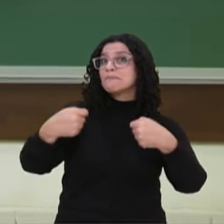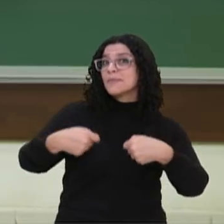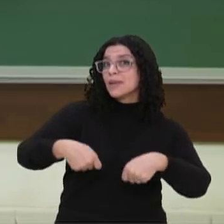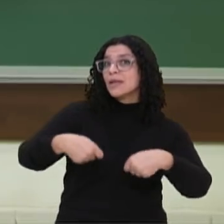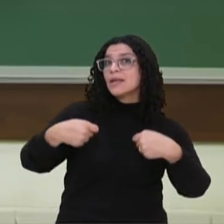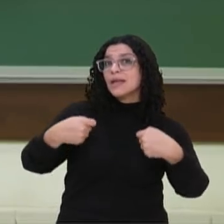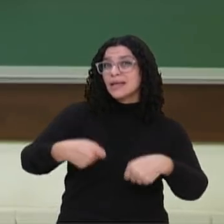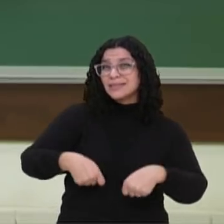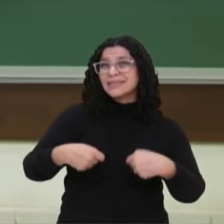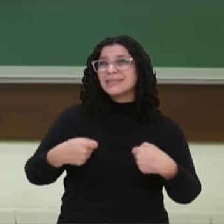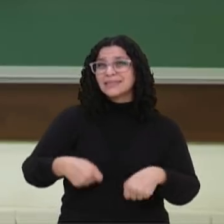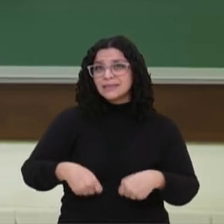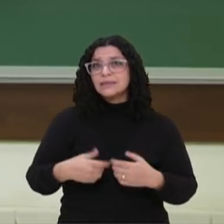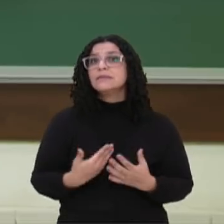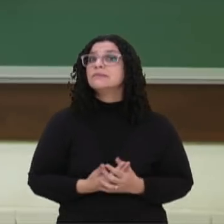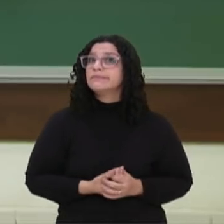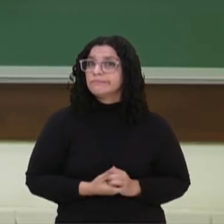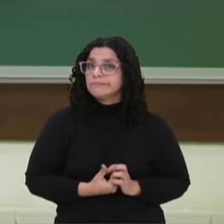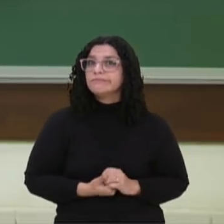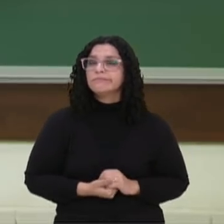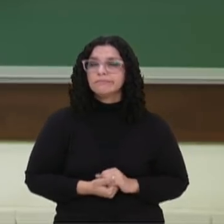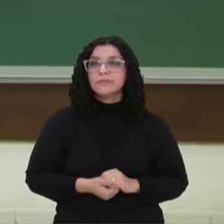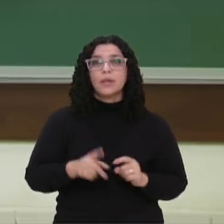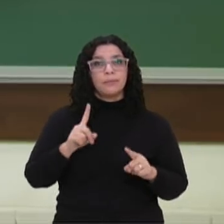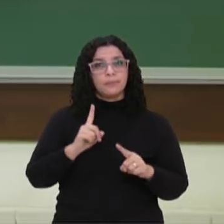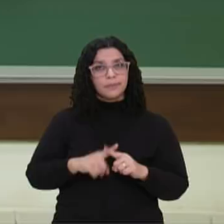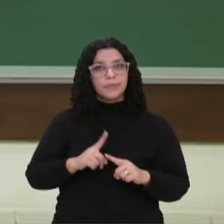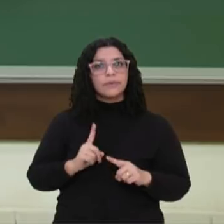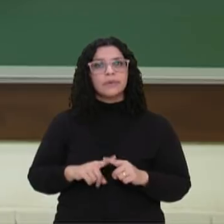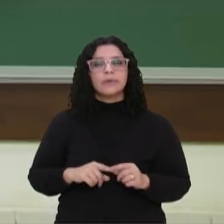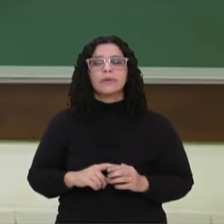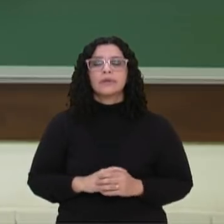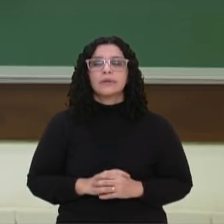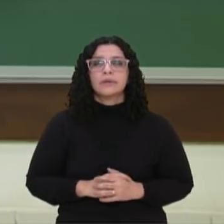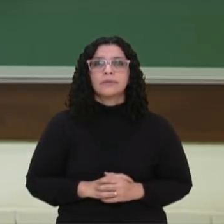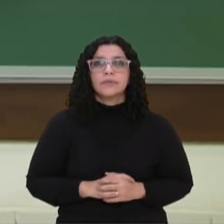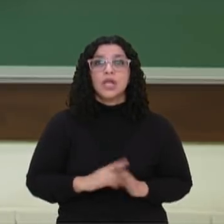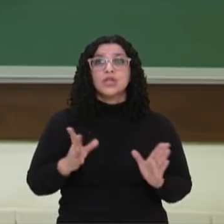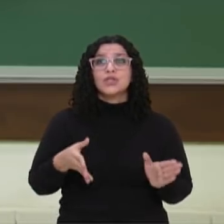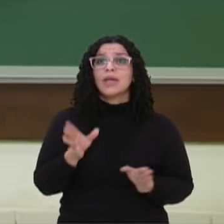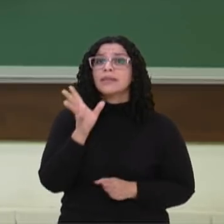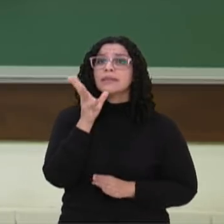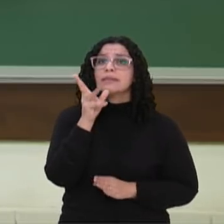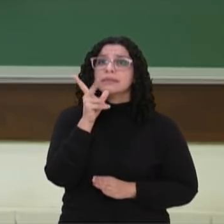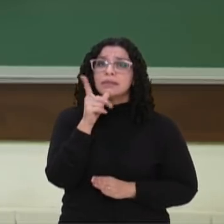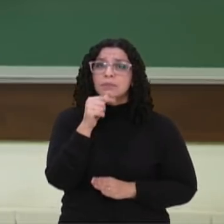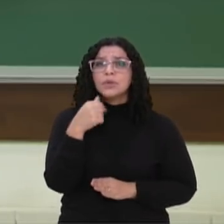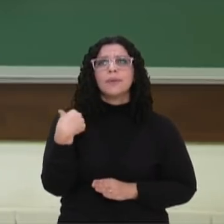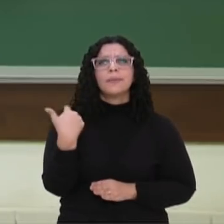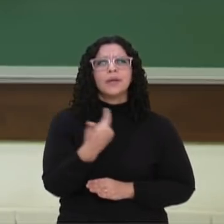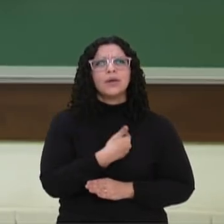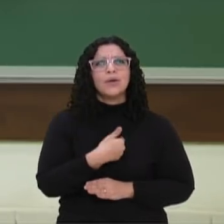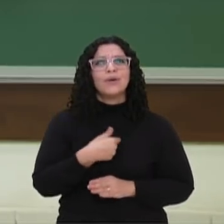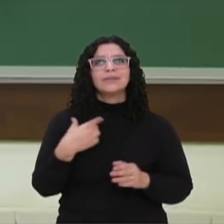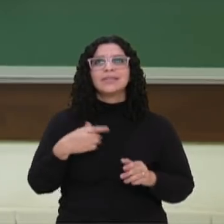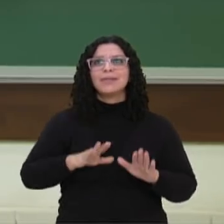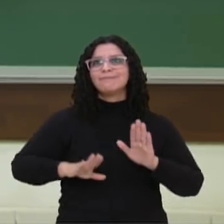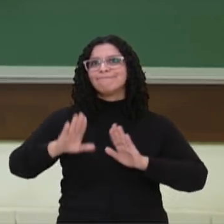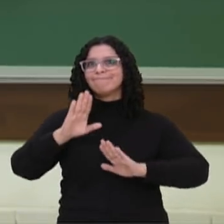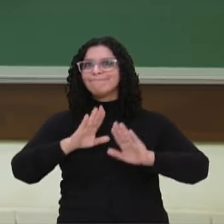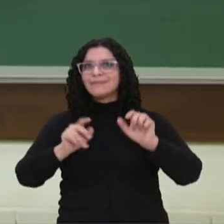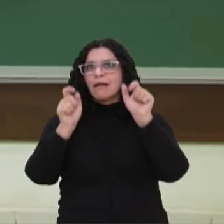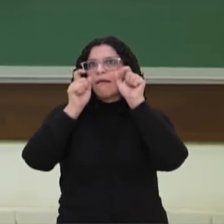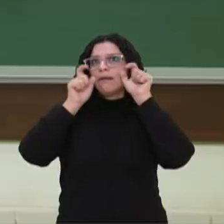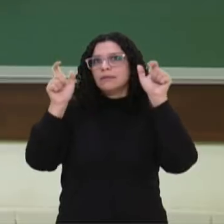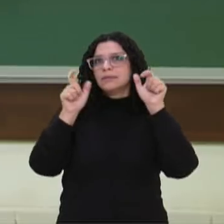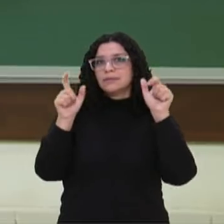necessária, mas muito necessária, porque, né, já demorou para se conscientizarmos de